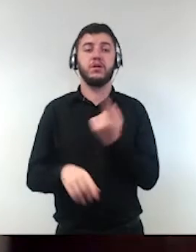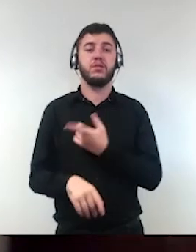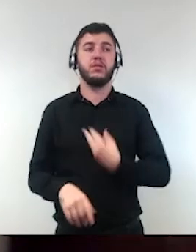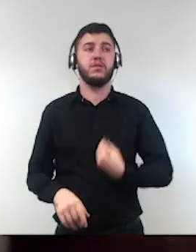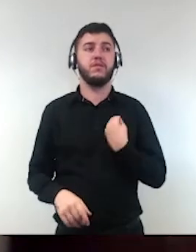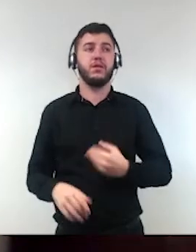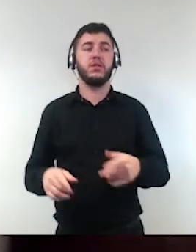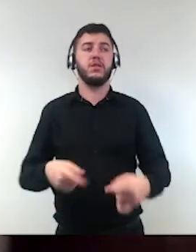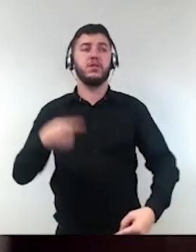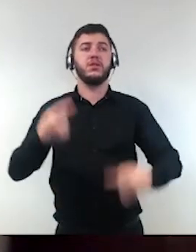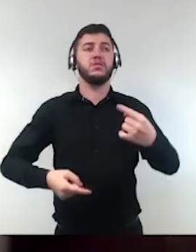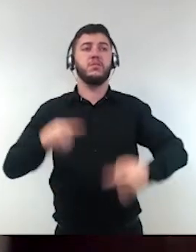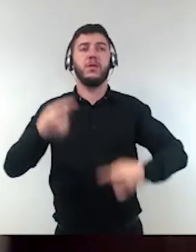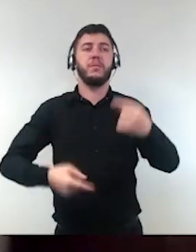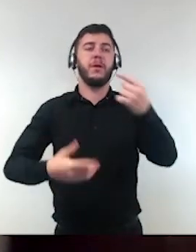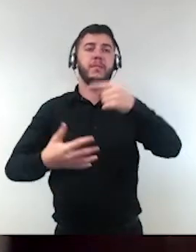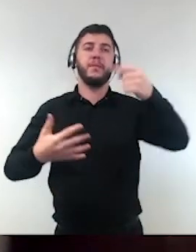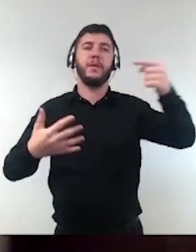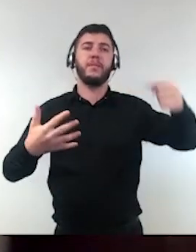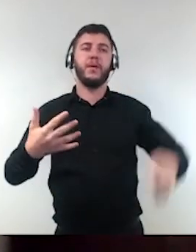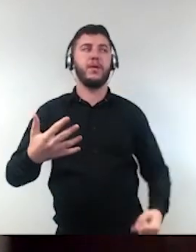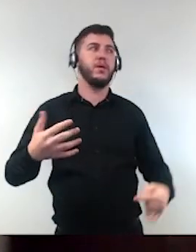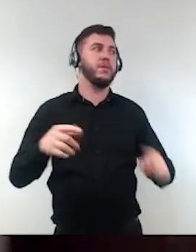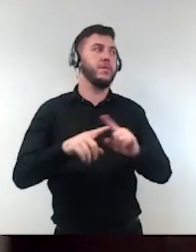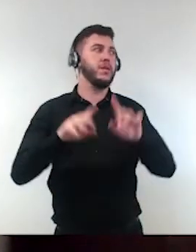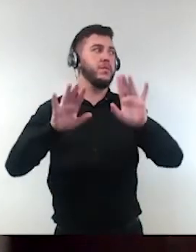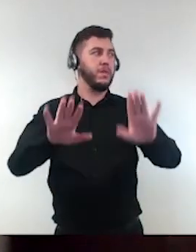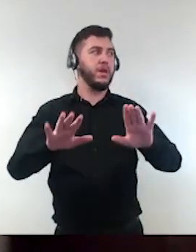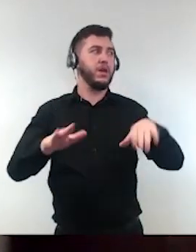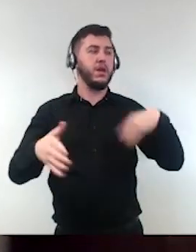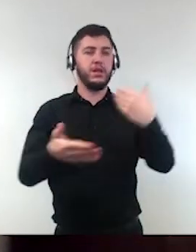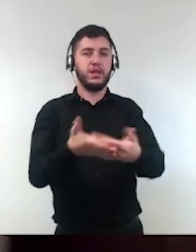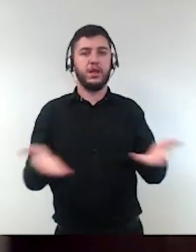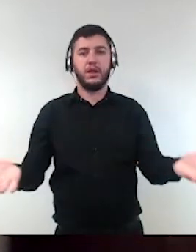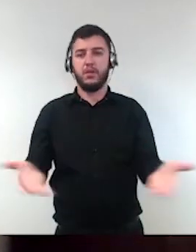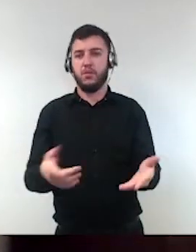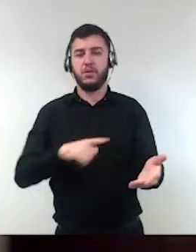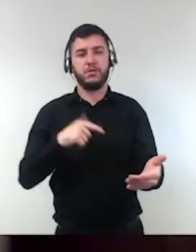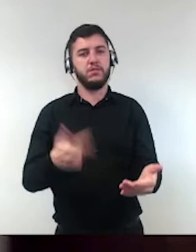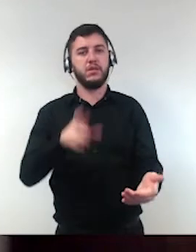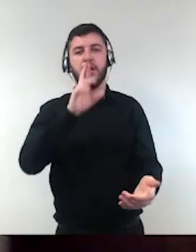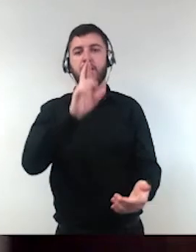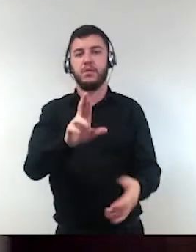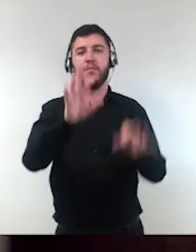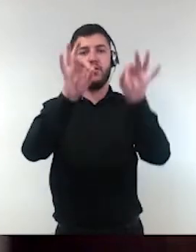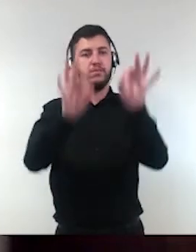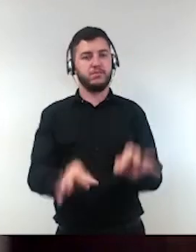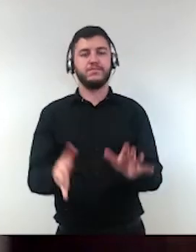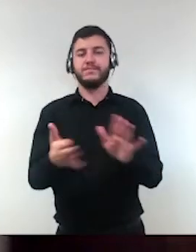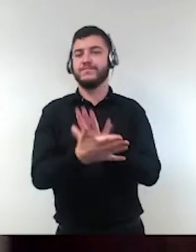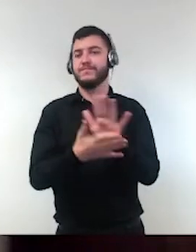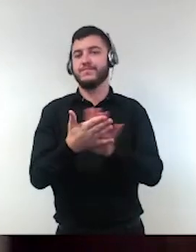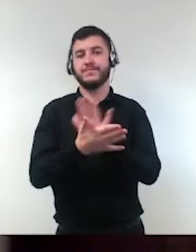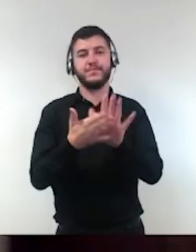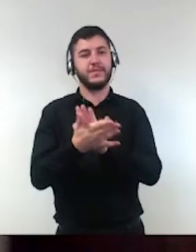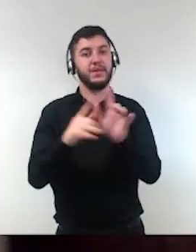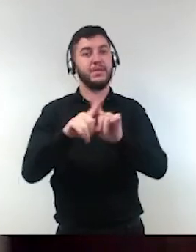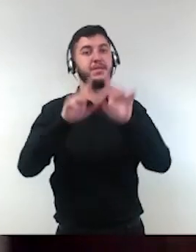estamos discutindo tudo isso, mas ainda não temos todas essas respostas. São respostas que